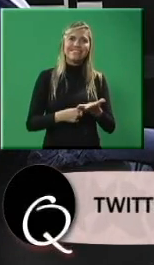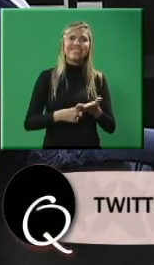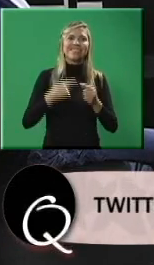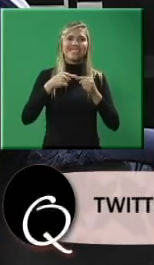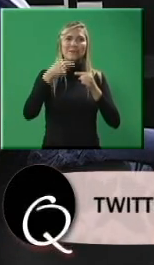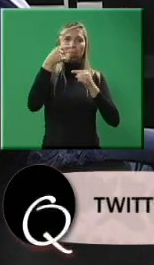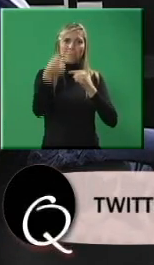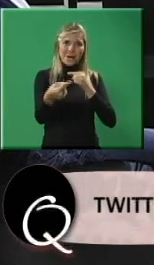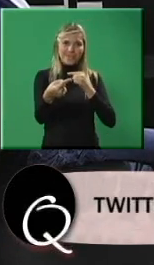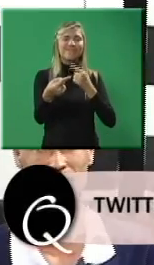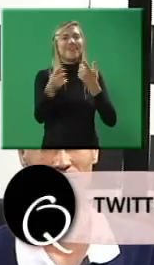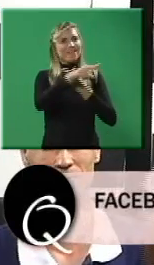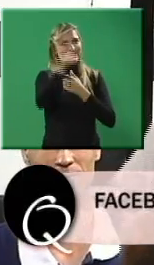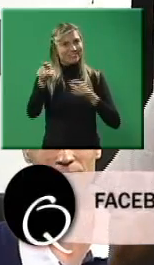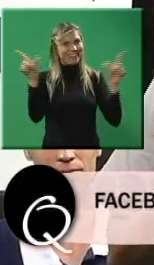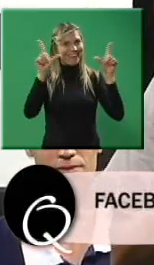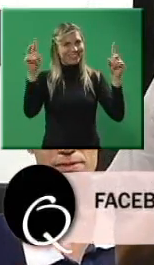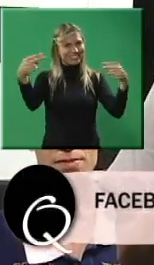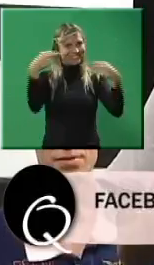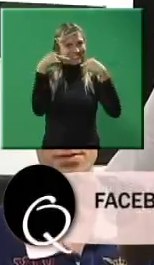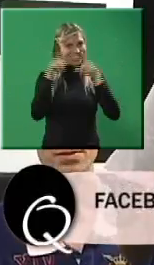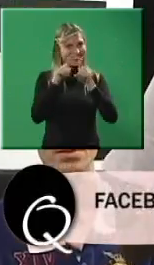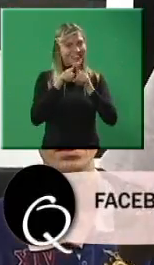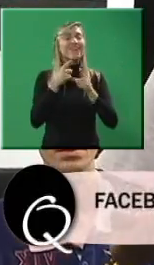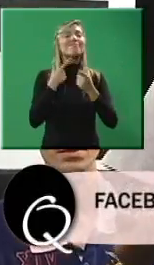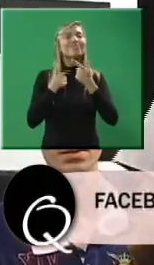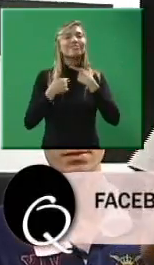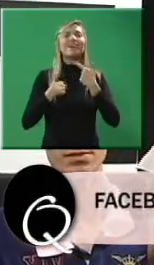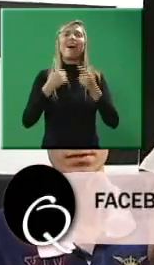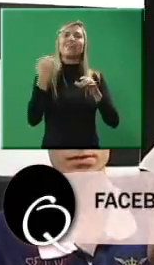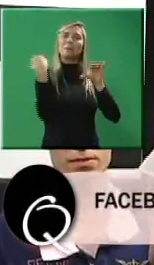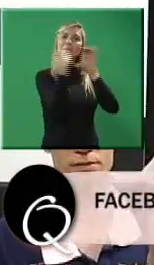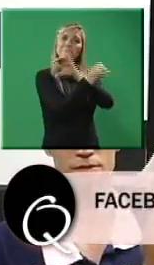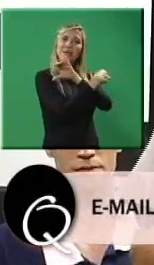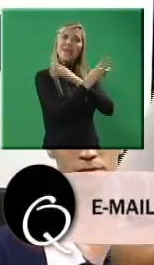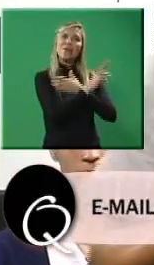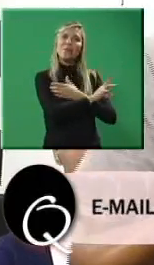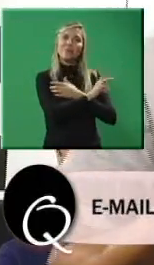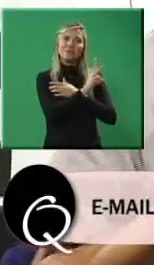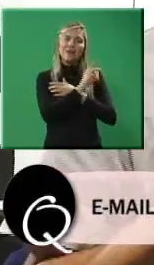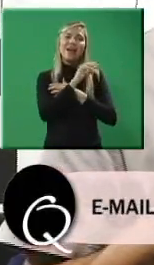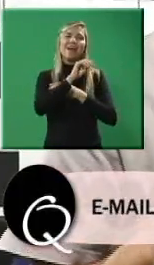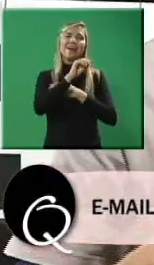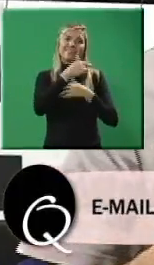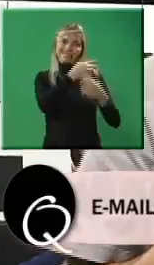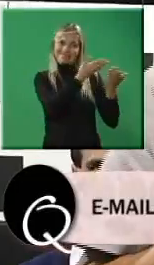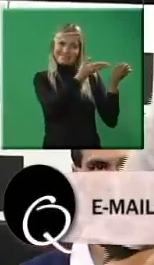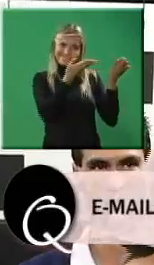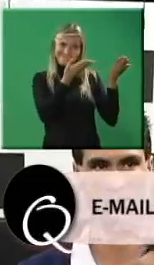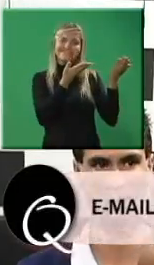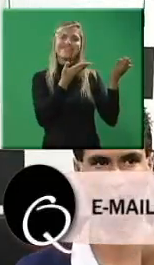já está marcado para a próxima semana. E você deve entrar em contato conosco. Nosso e-mail